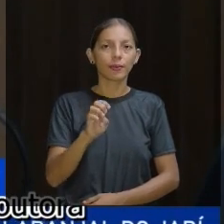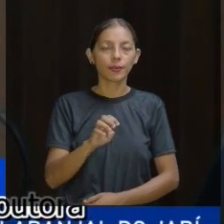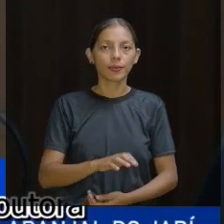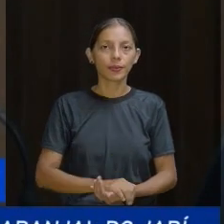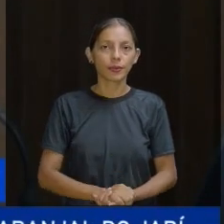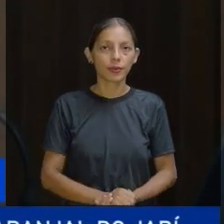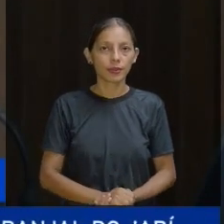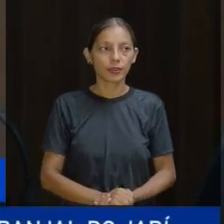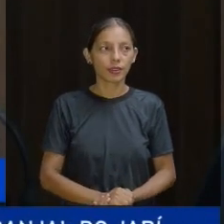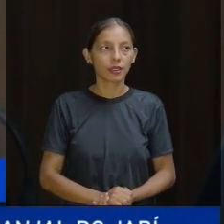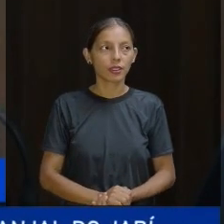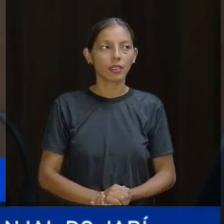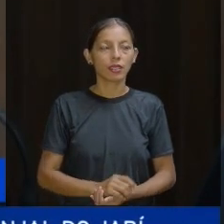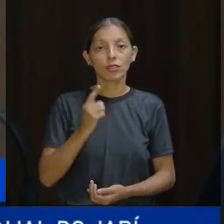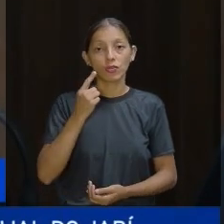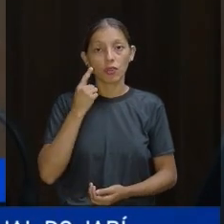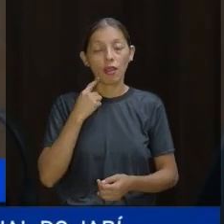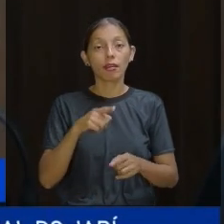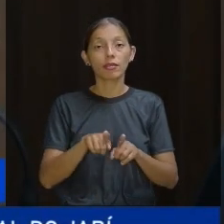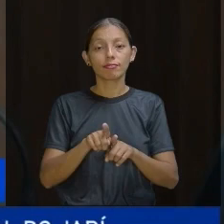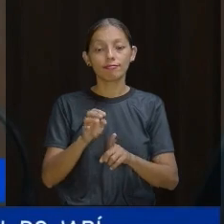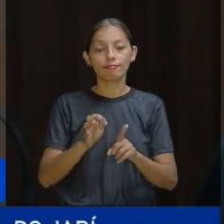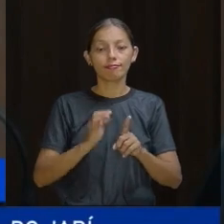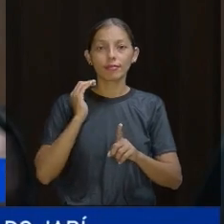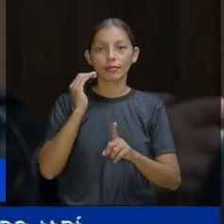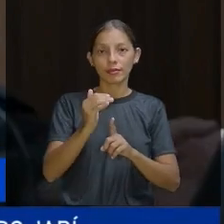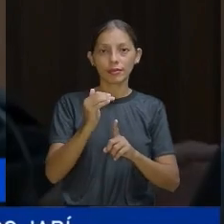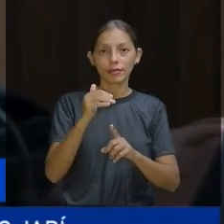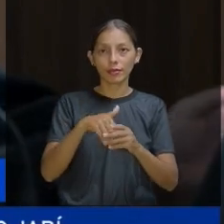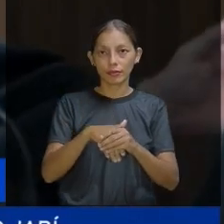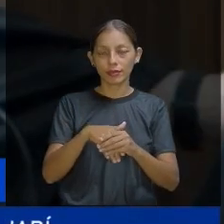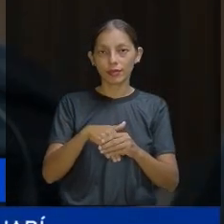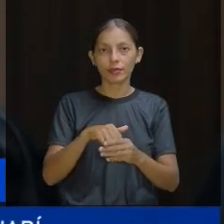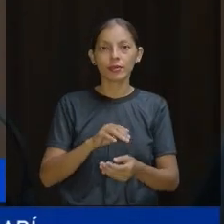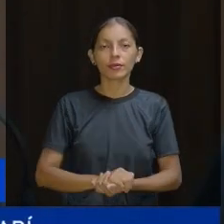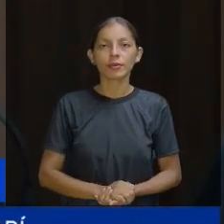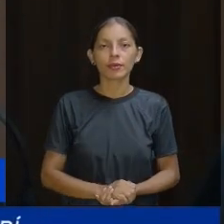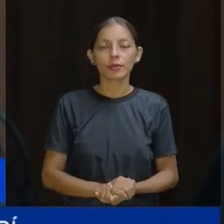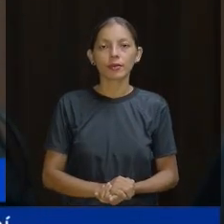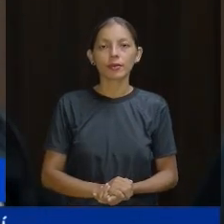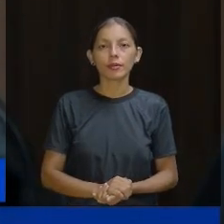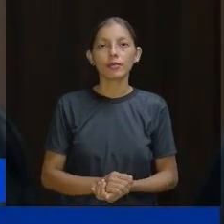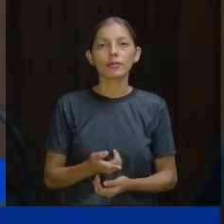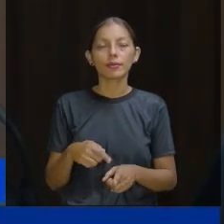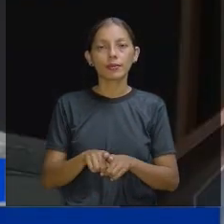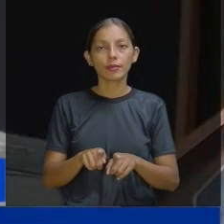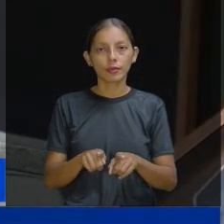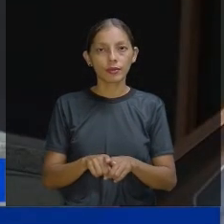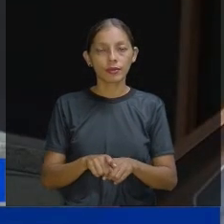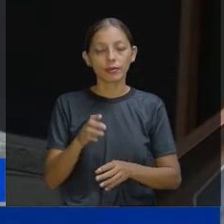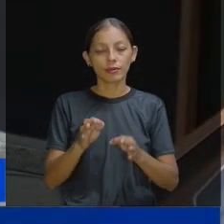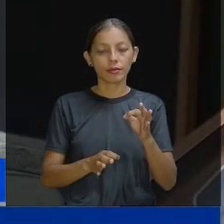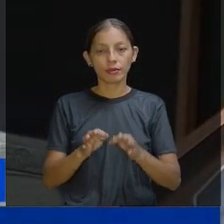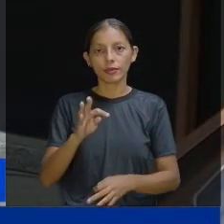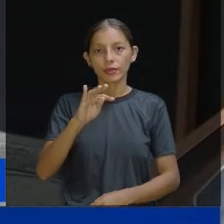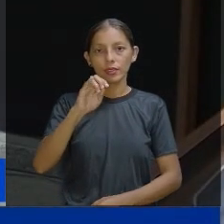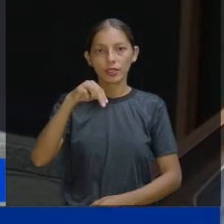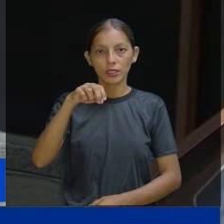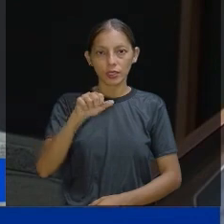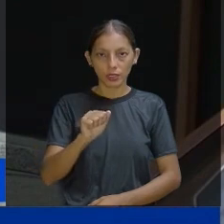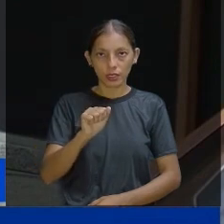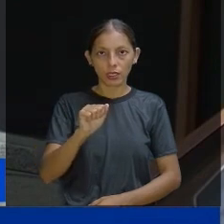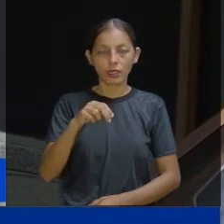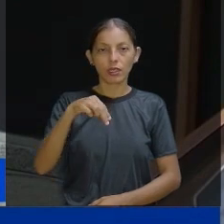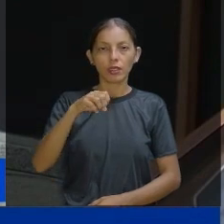desembargadora eleitoral, a doutora Tina, o doutor Paulo Madeira e o doutor Normandes, que são juízes de direito e também